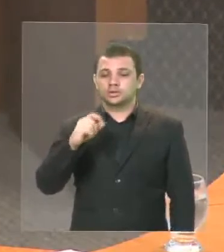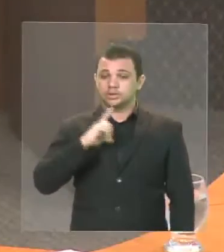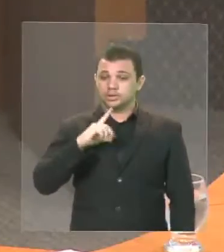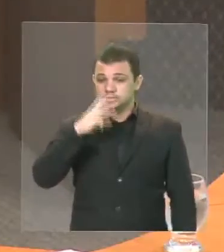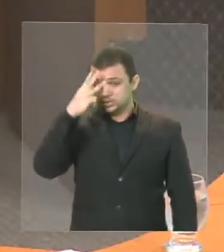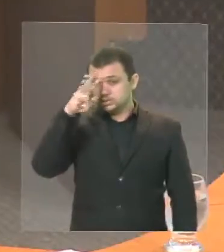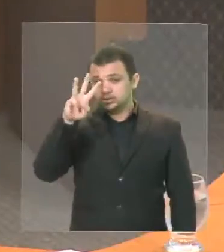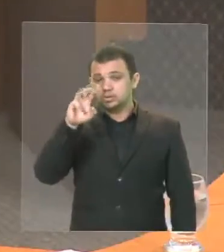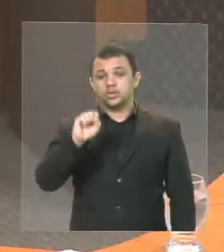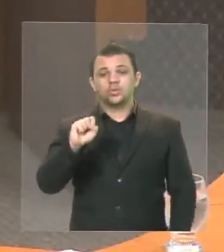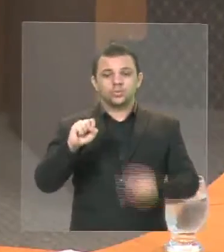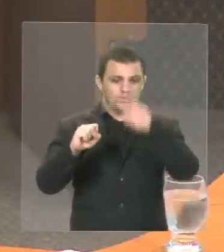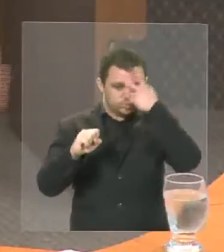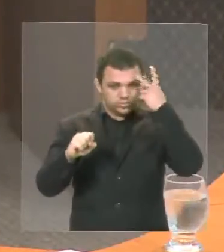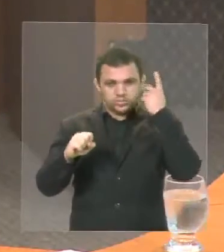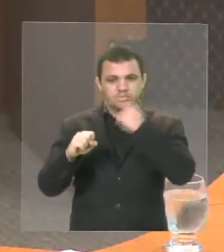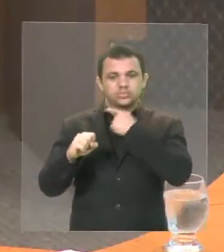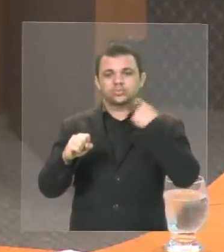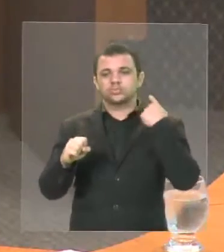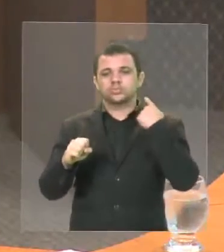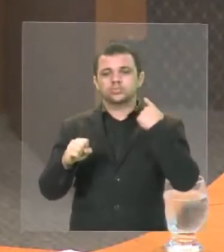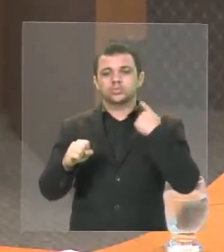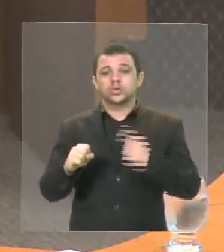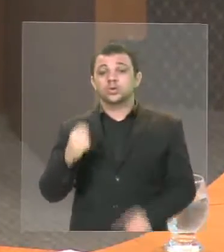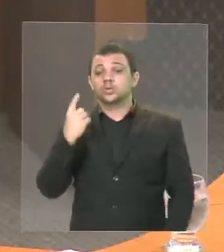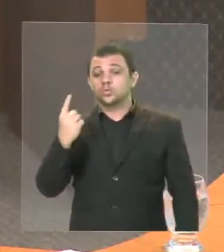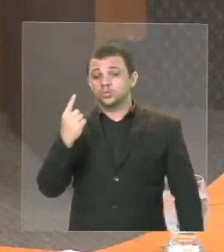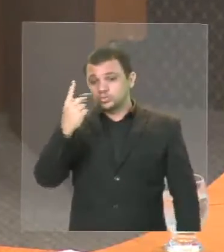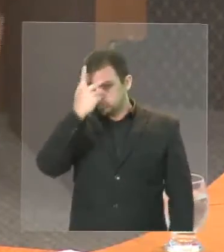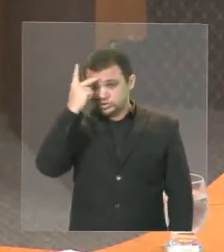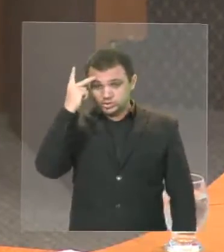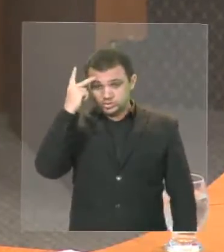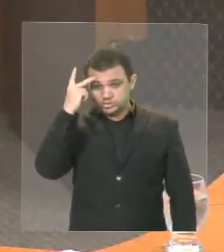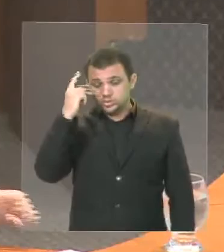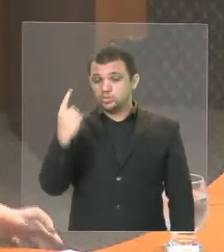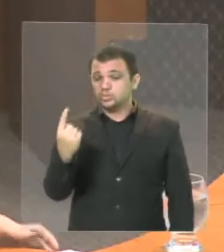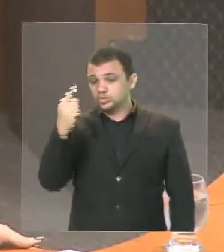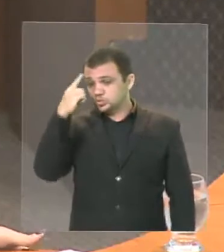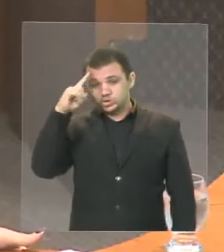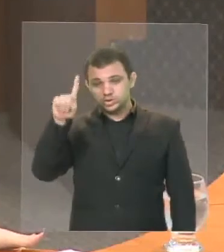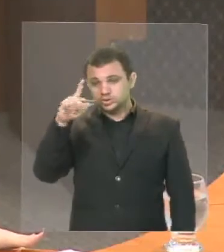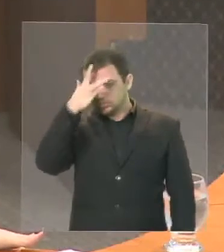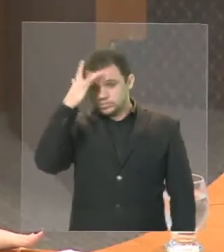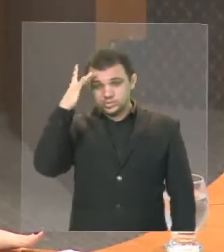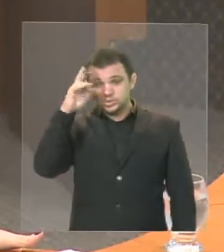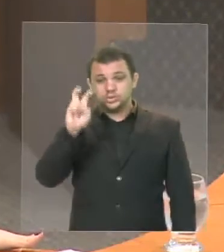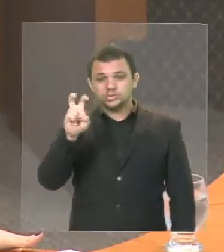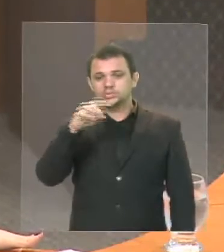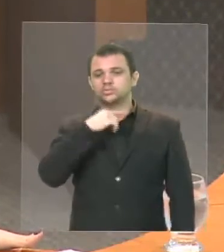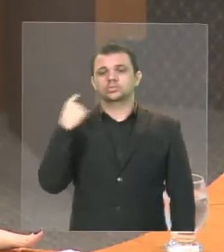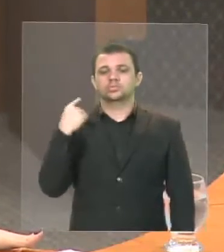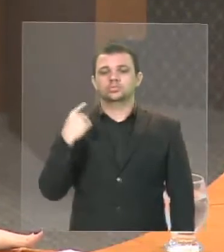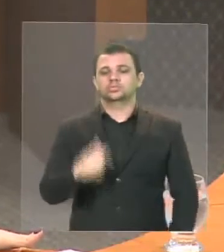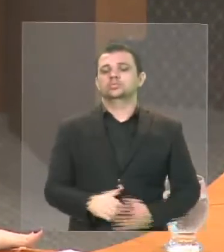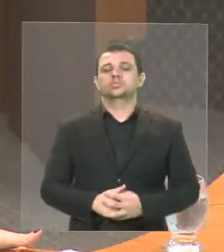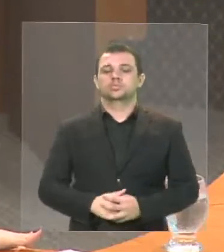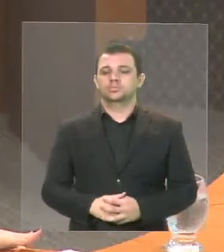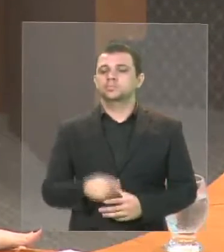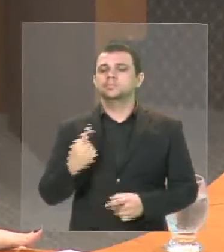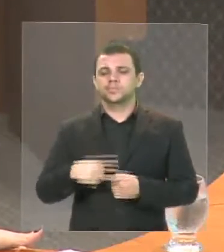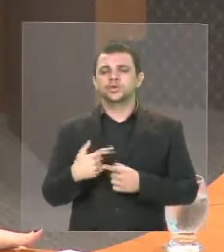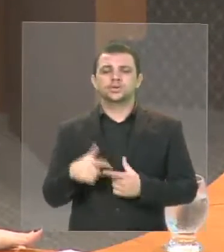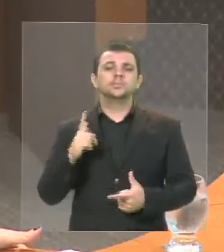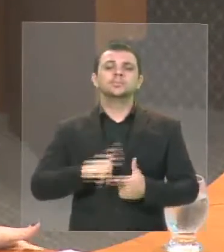apenas um desses dias, foram 5 mortes. Todos possivelmente decorrentes dos problemas